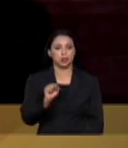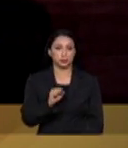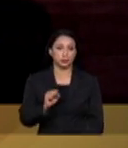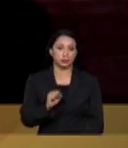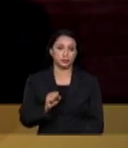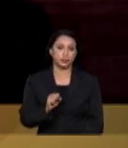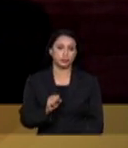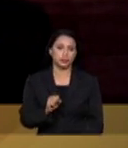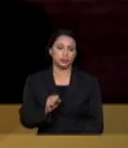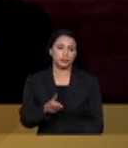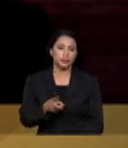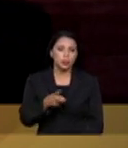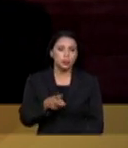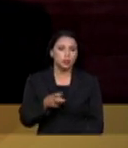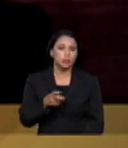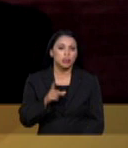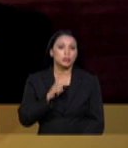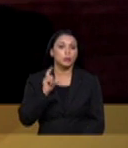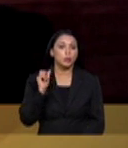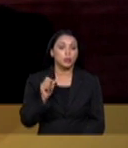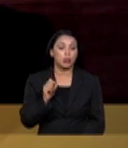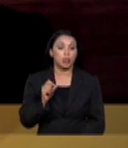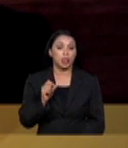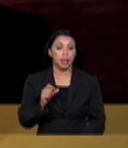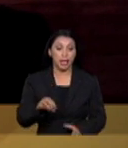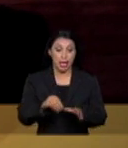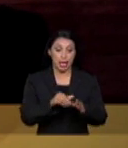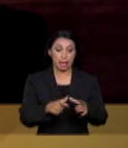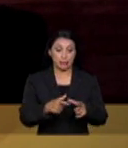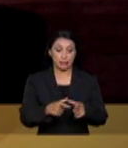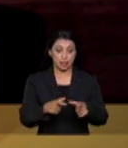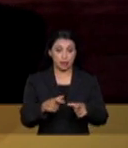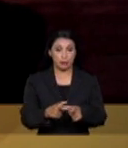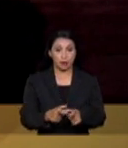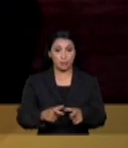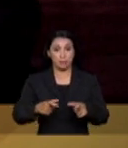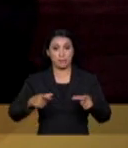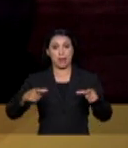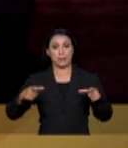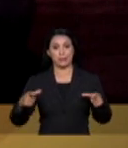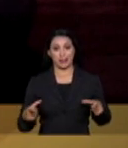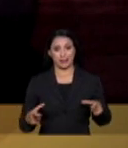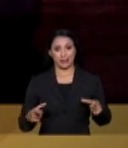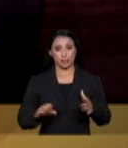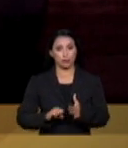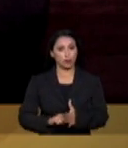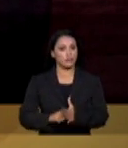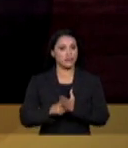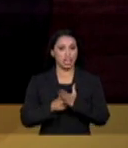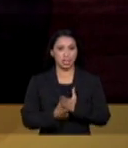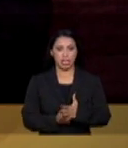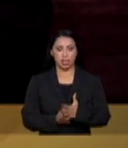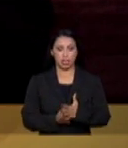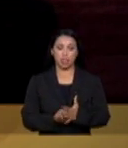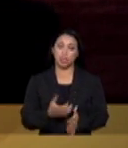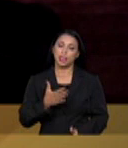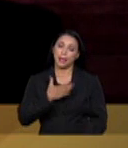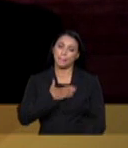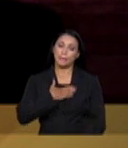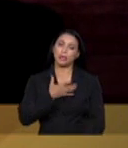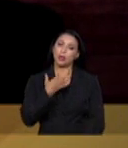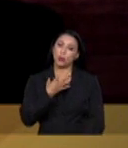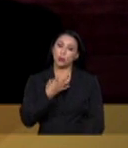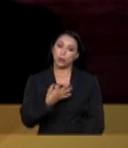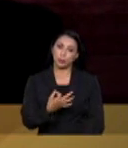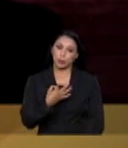considerou o terceiro nada ampliação de terra não se trata aqui meu modo de